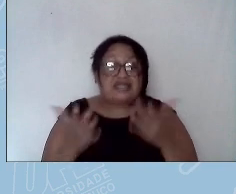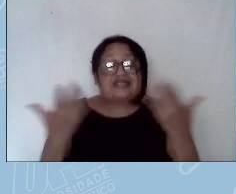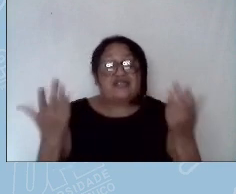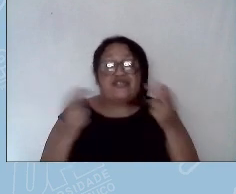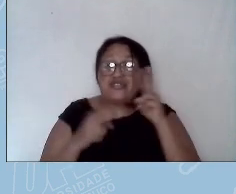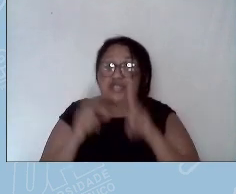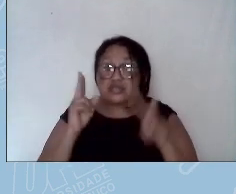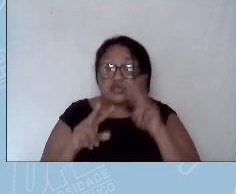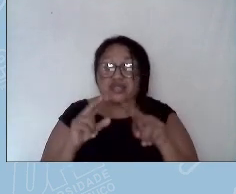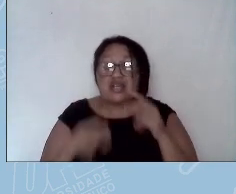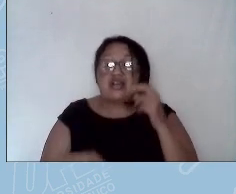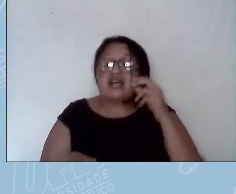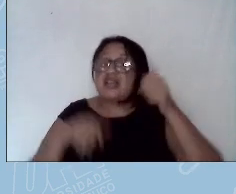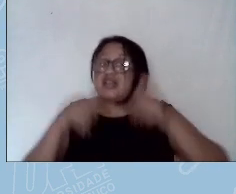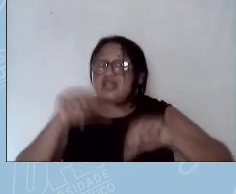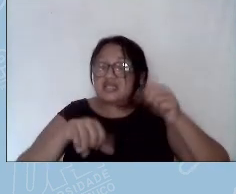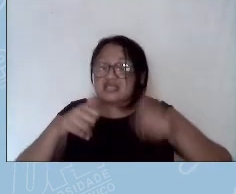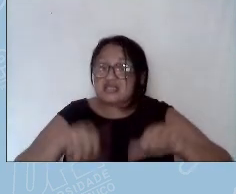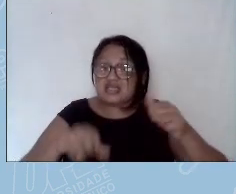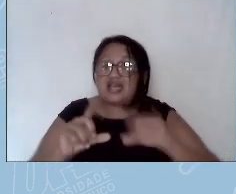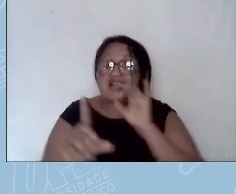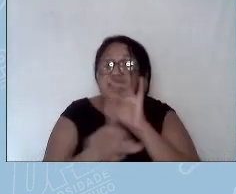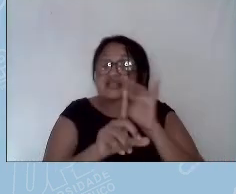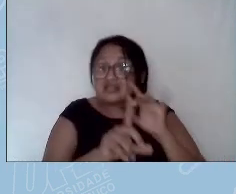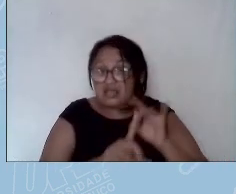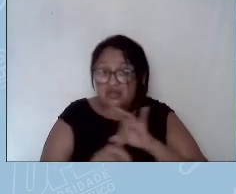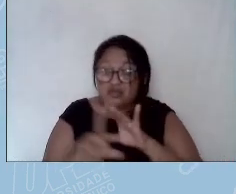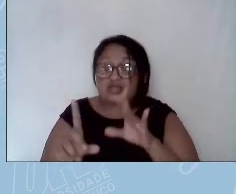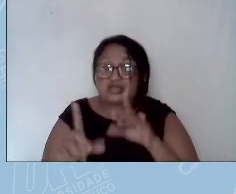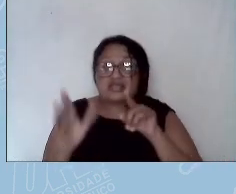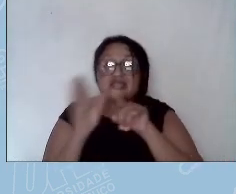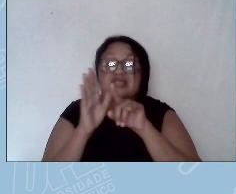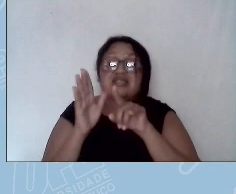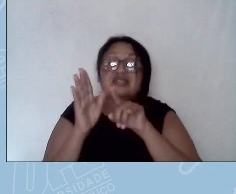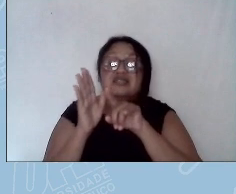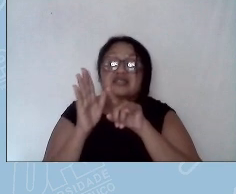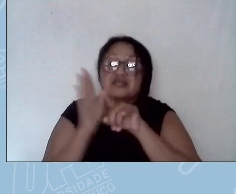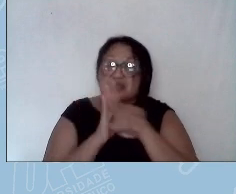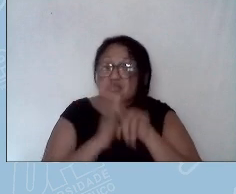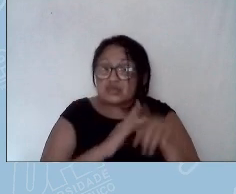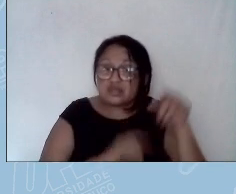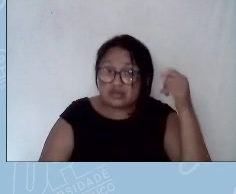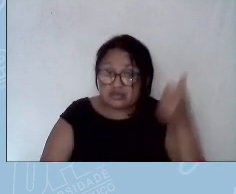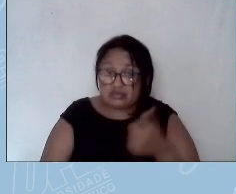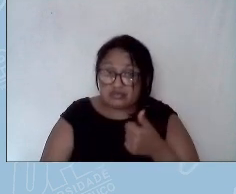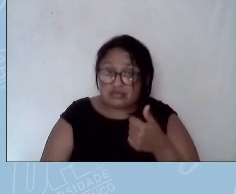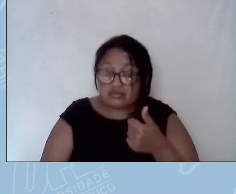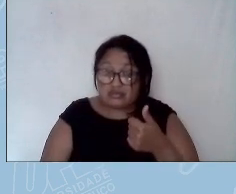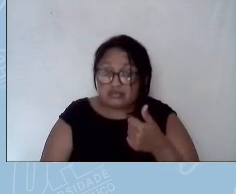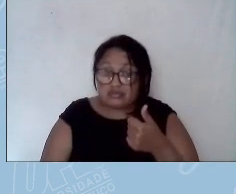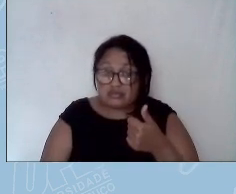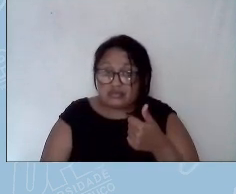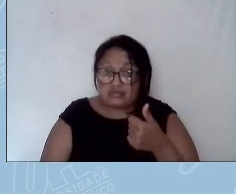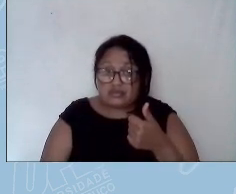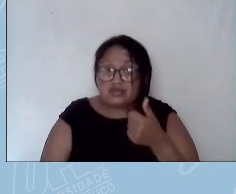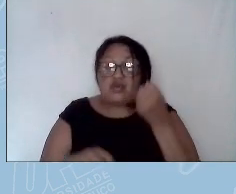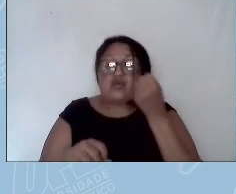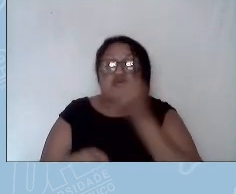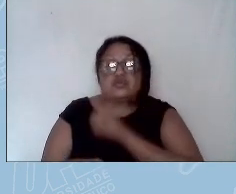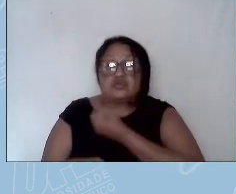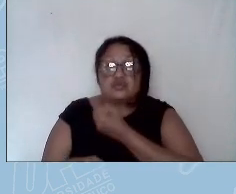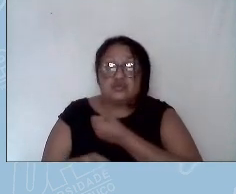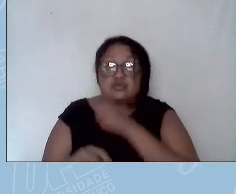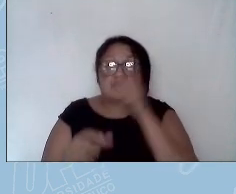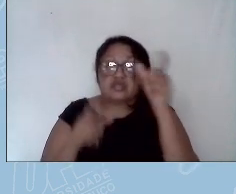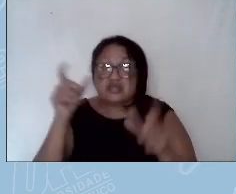vamos analisar cada uma das afirmações seguintes afirmação 1 o número de indivíduos